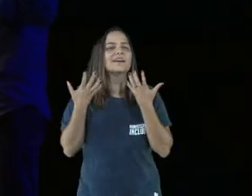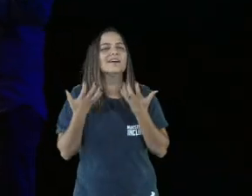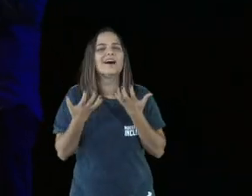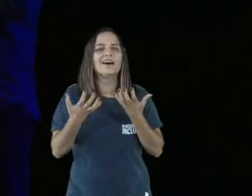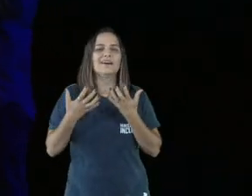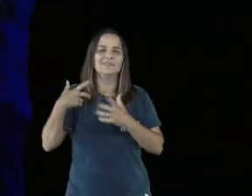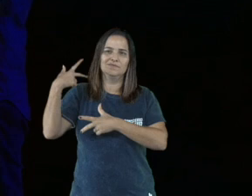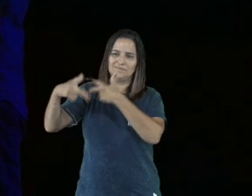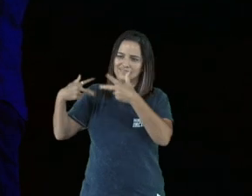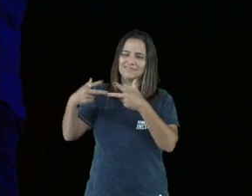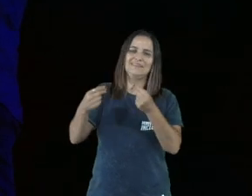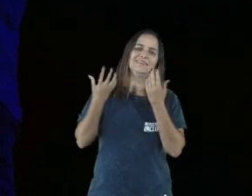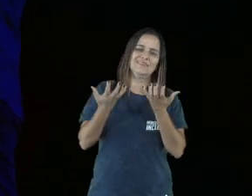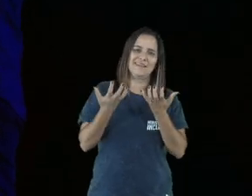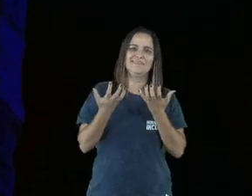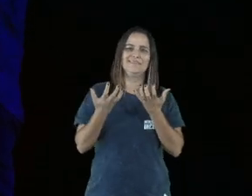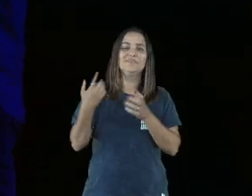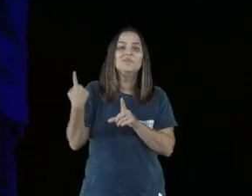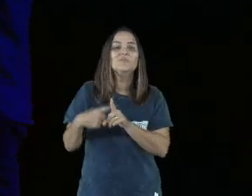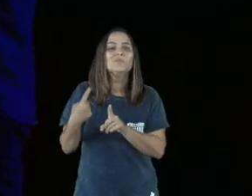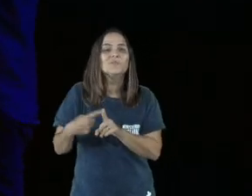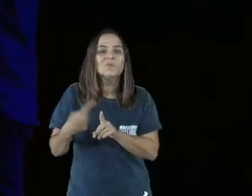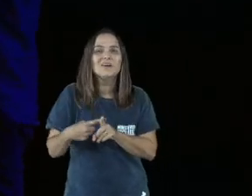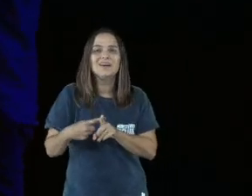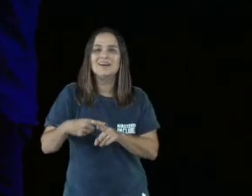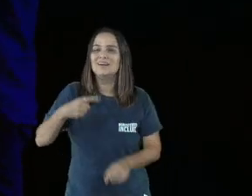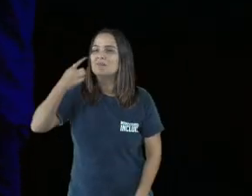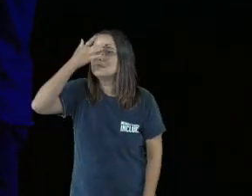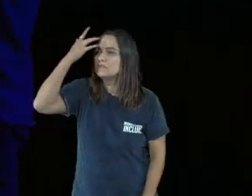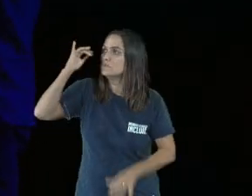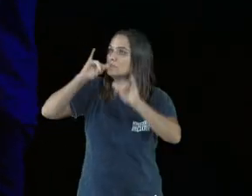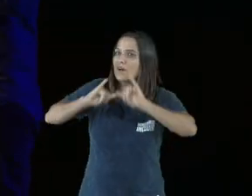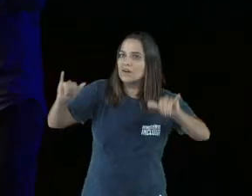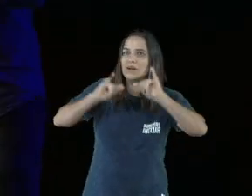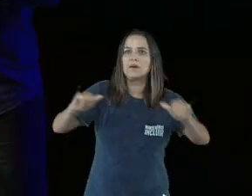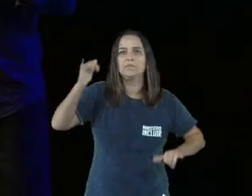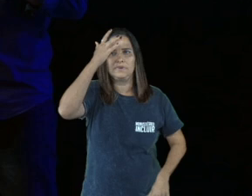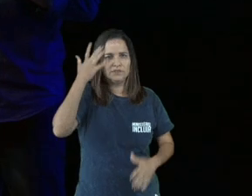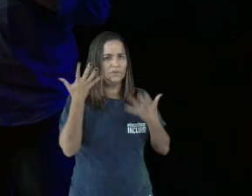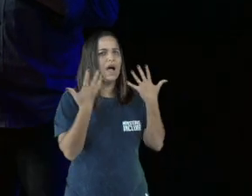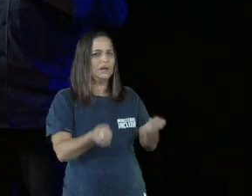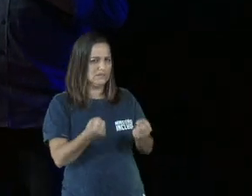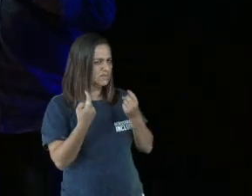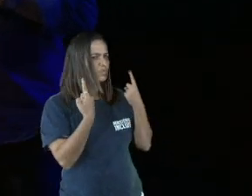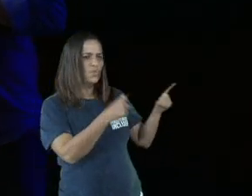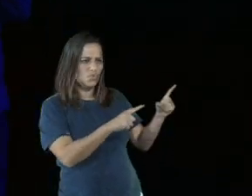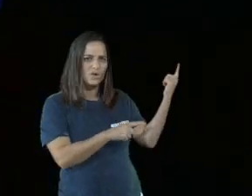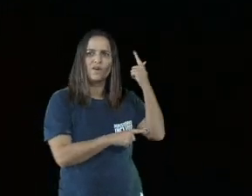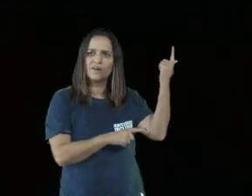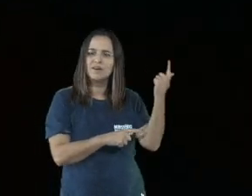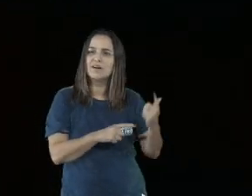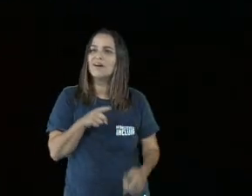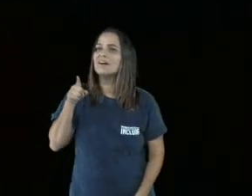falaram para ele que quem vencesse o gigante já casar com a filha do rei EA ganhar.na paga imposto eu posso ir como